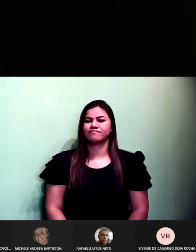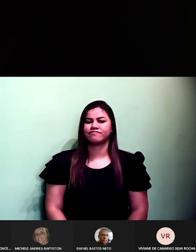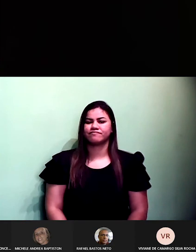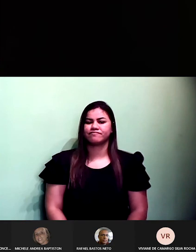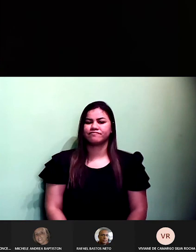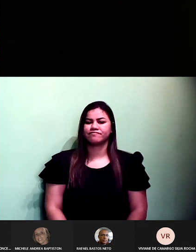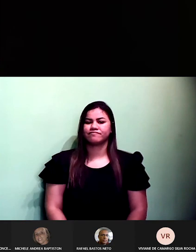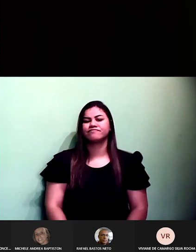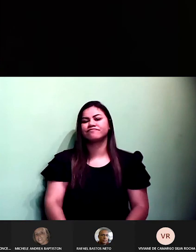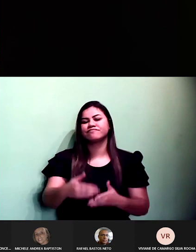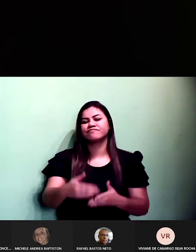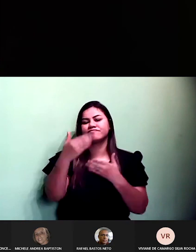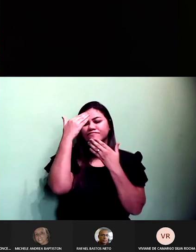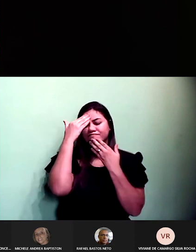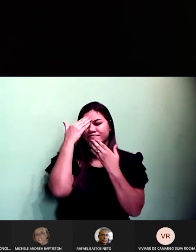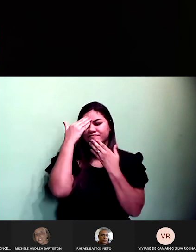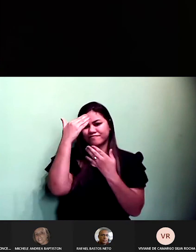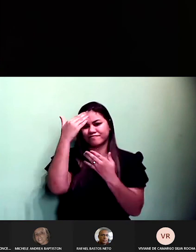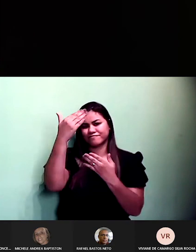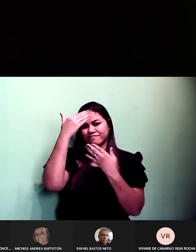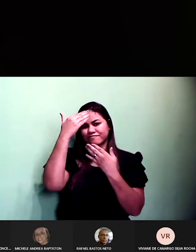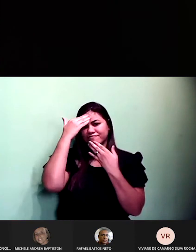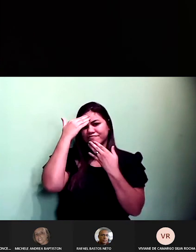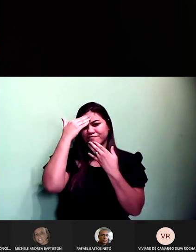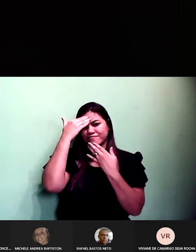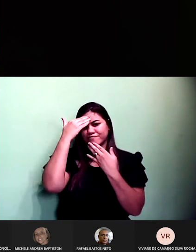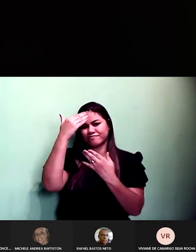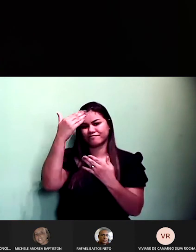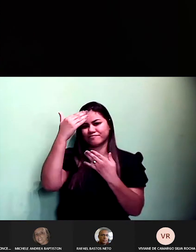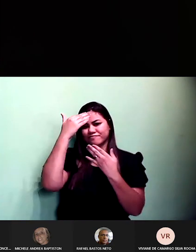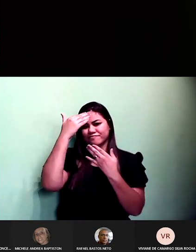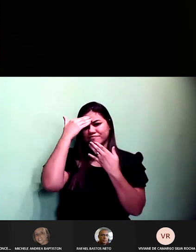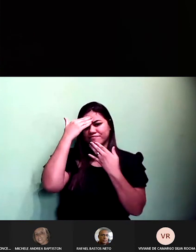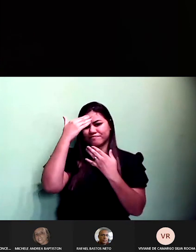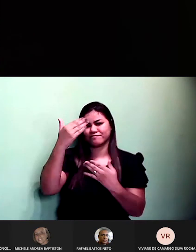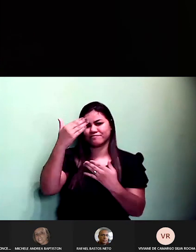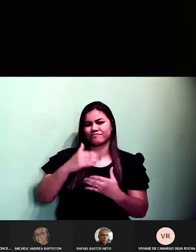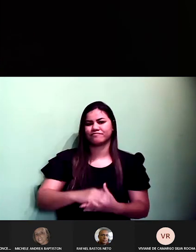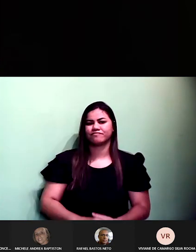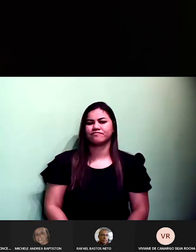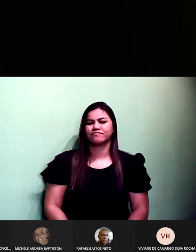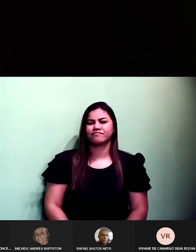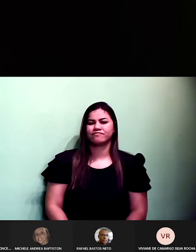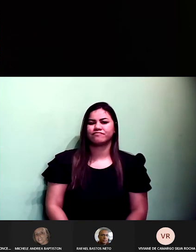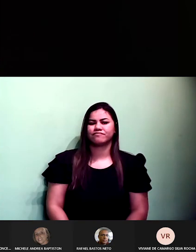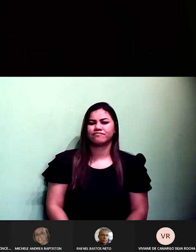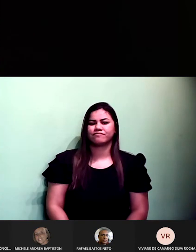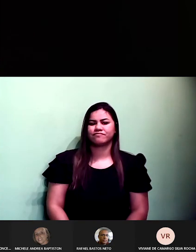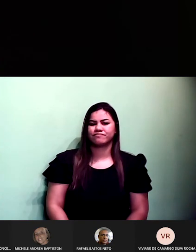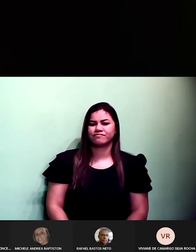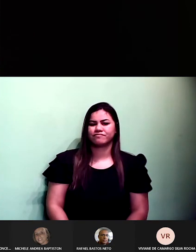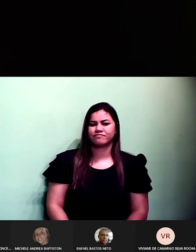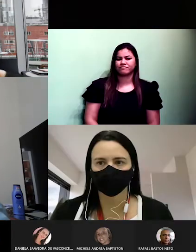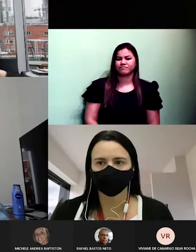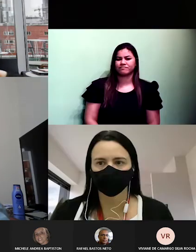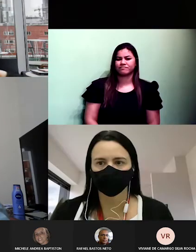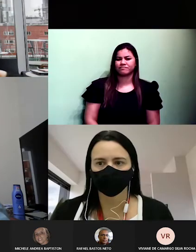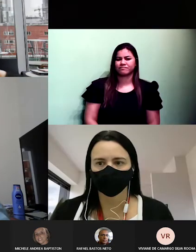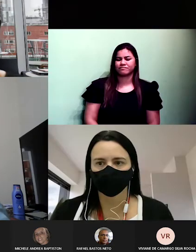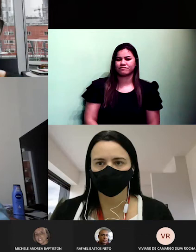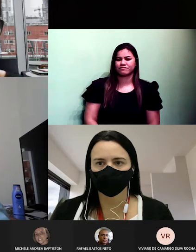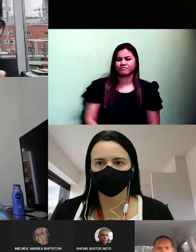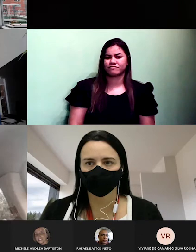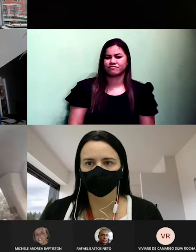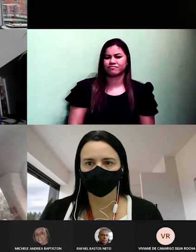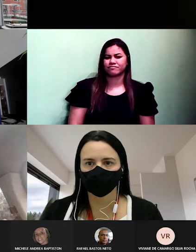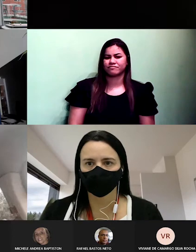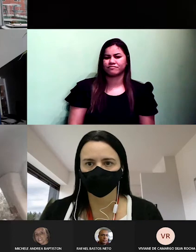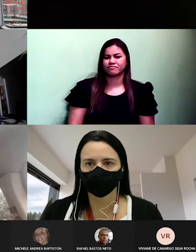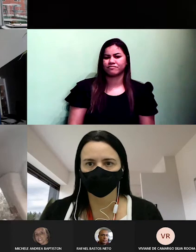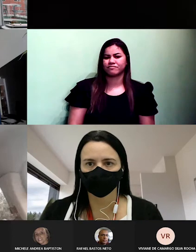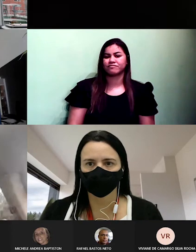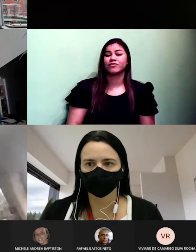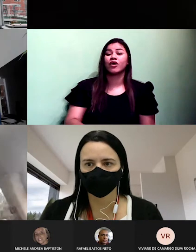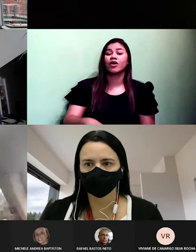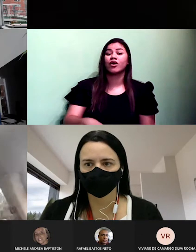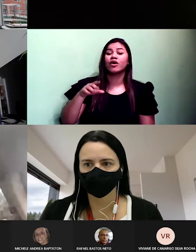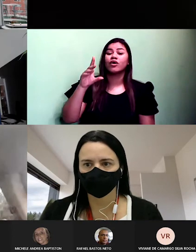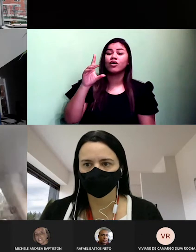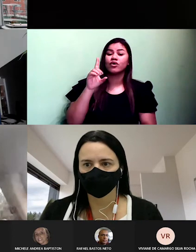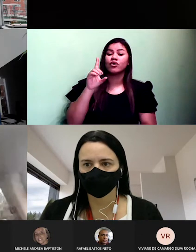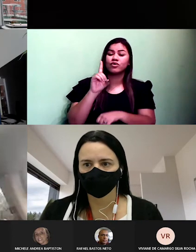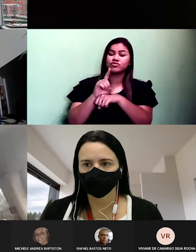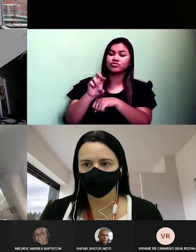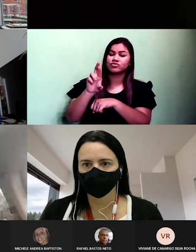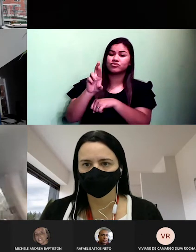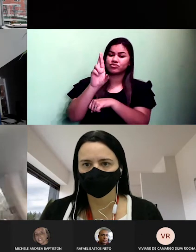Eu agradeço, obrigado. Doutor Aldemir, nós agradecemos muito o